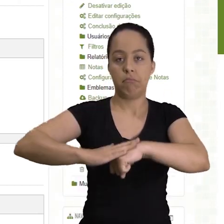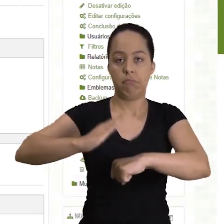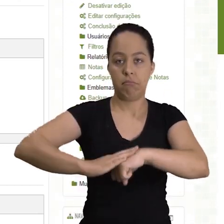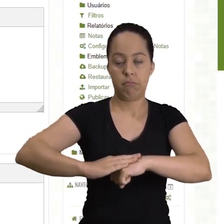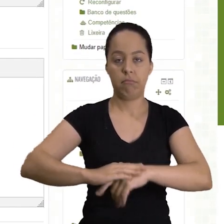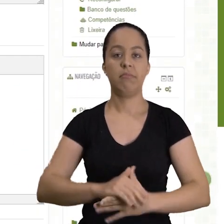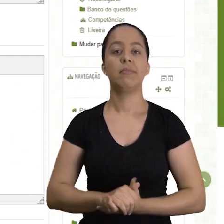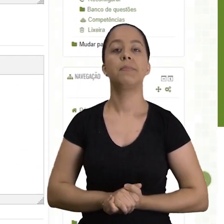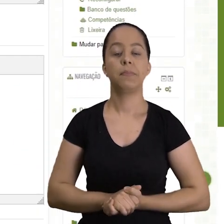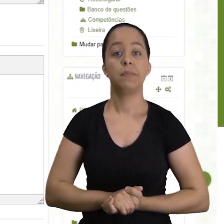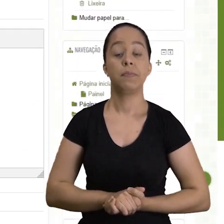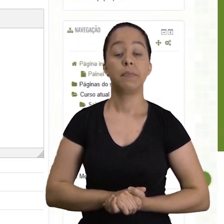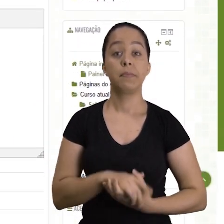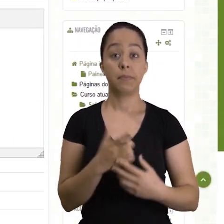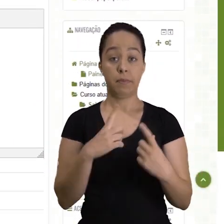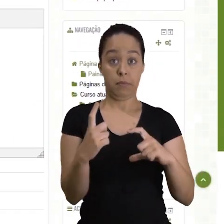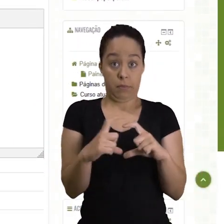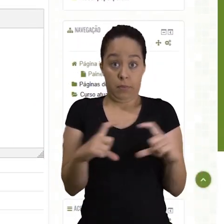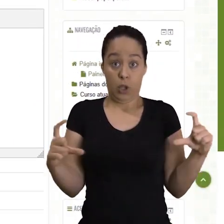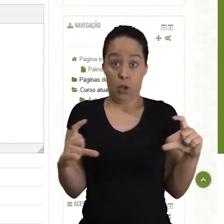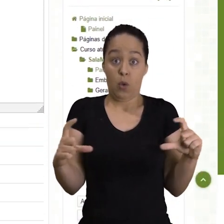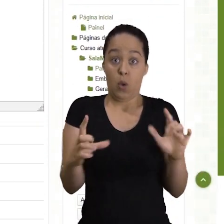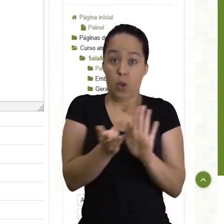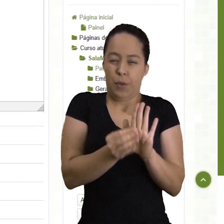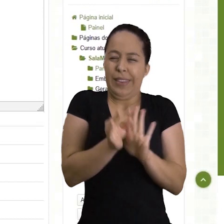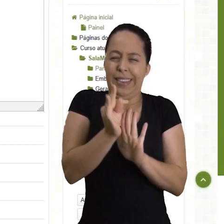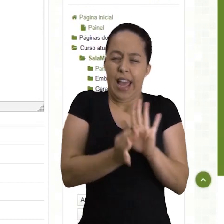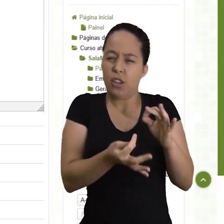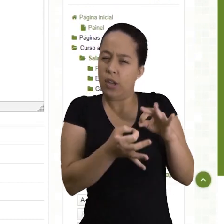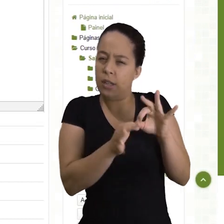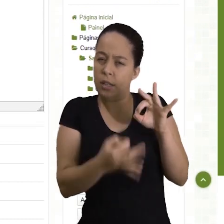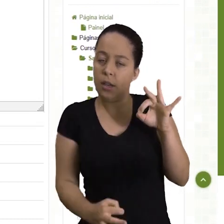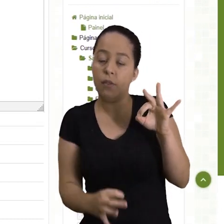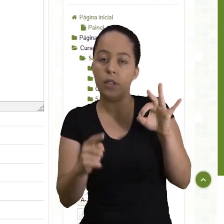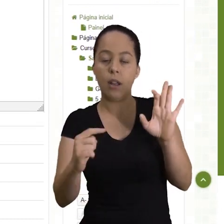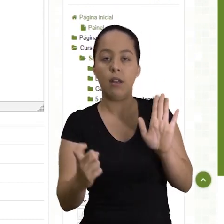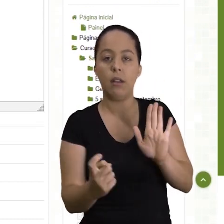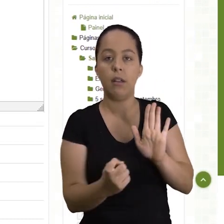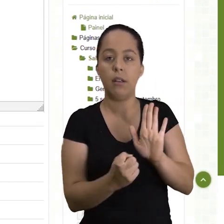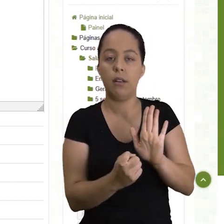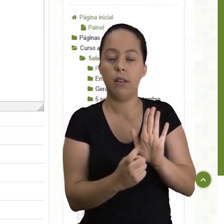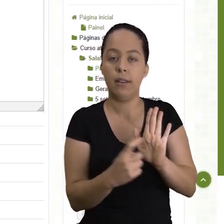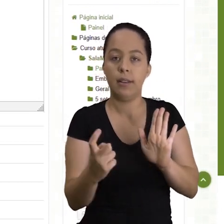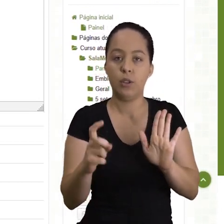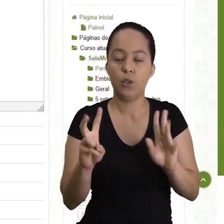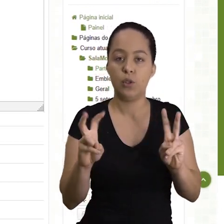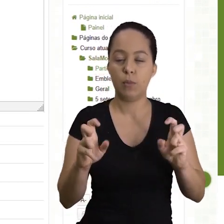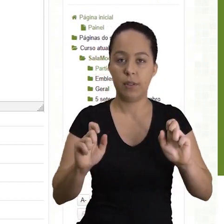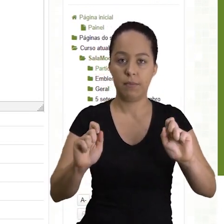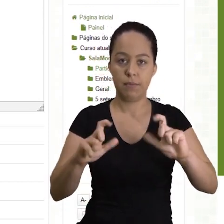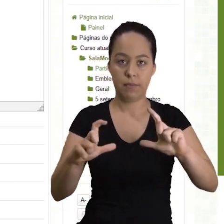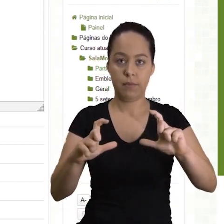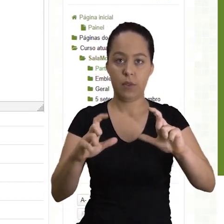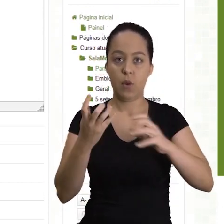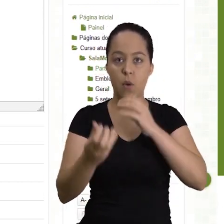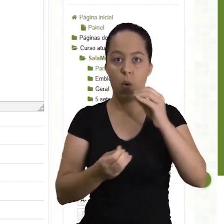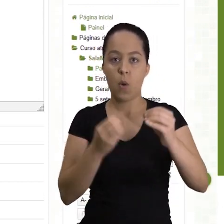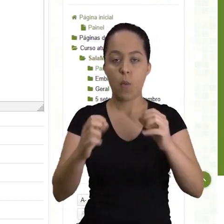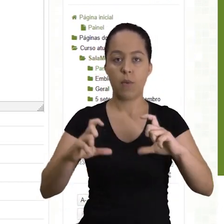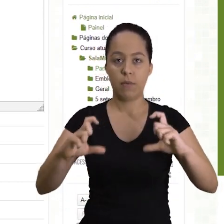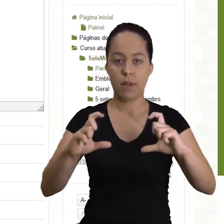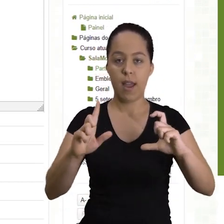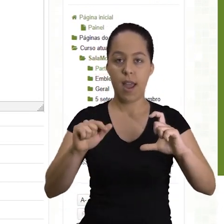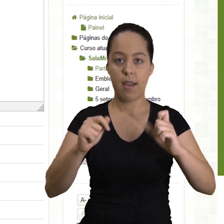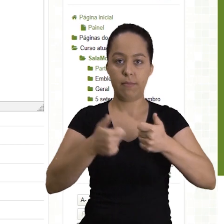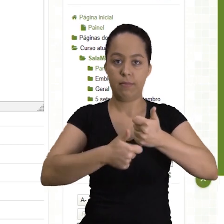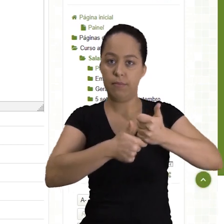que você quiser, é o título que você quiser. E aqui na parte de conteúdo da página, você vai clicar neste ícone aqui, expandir e